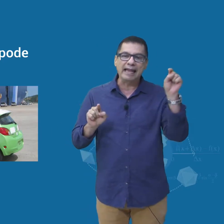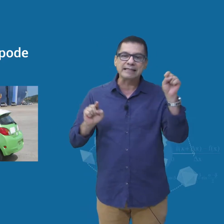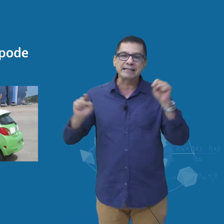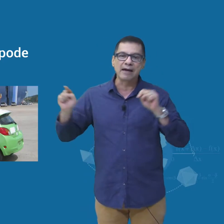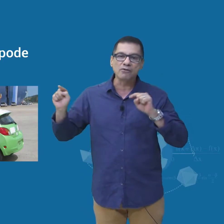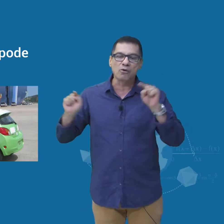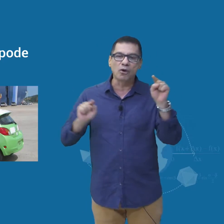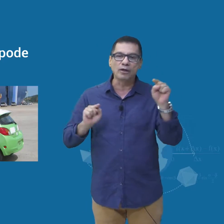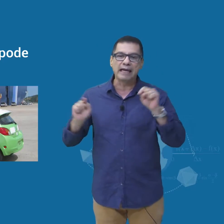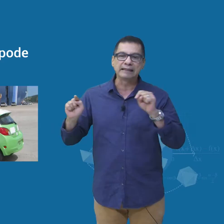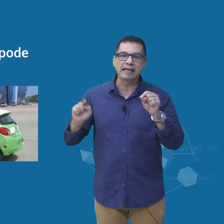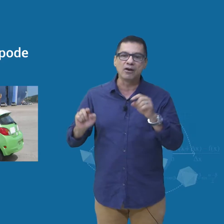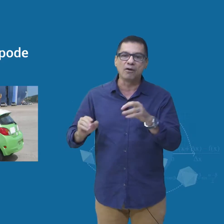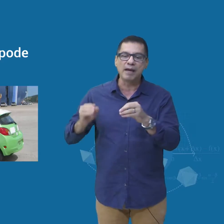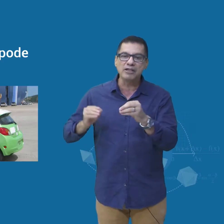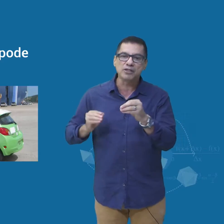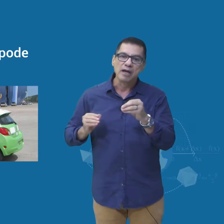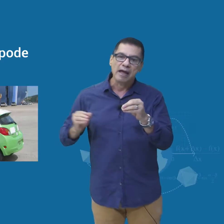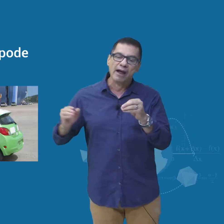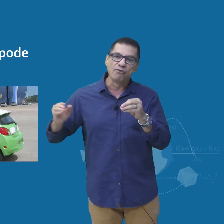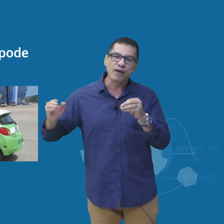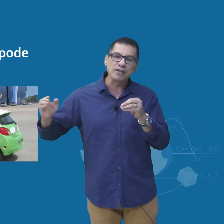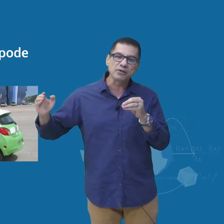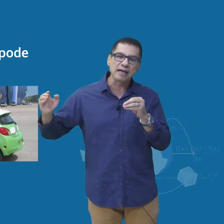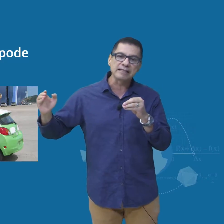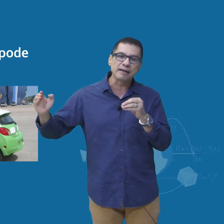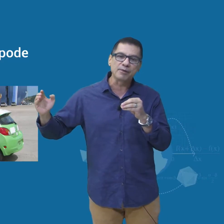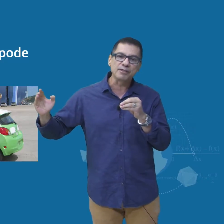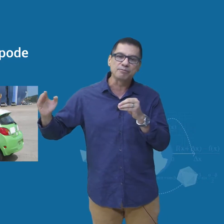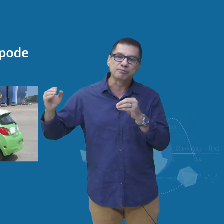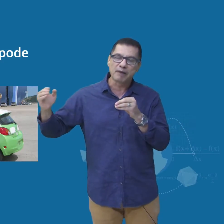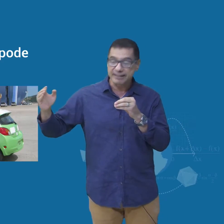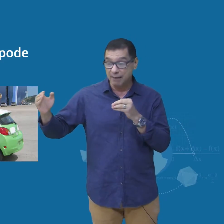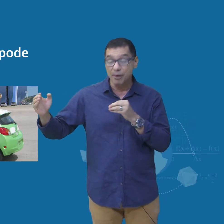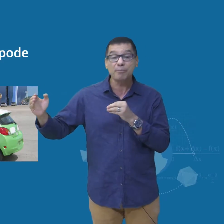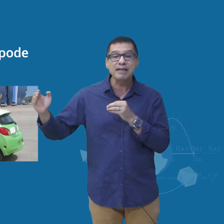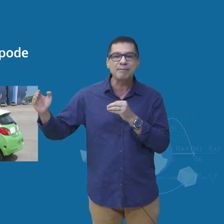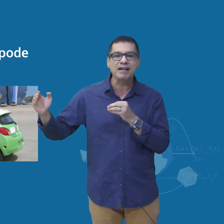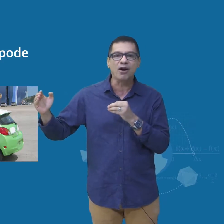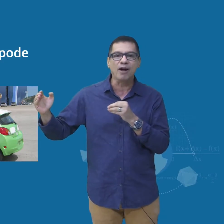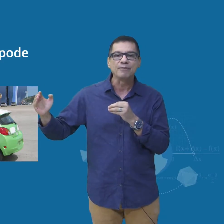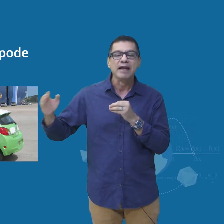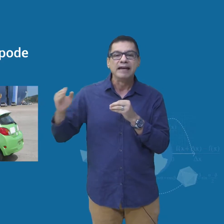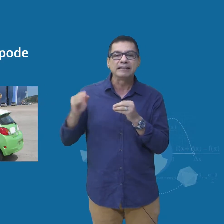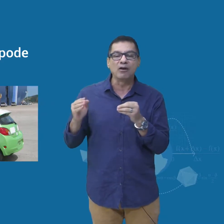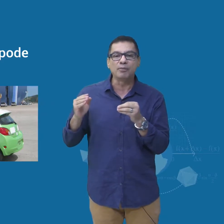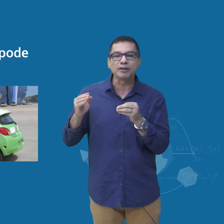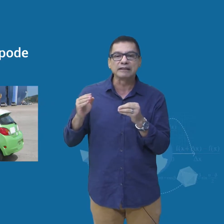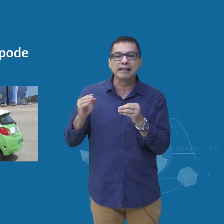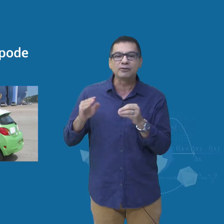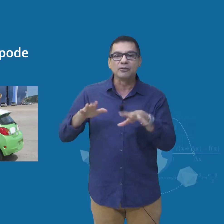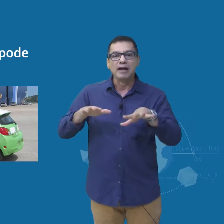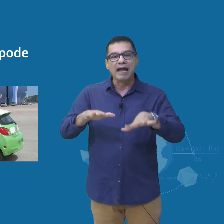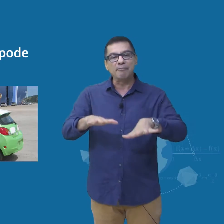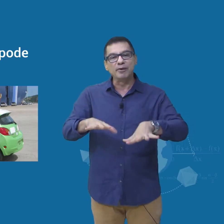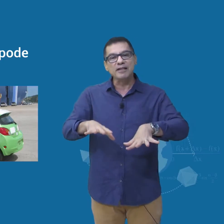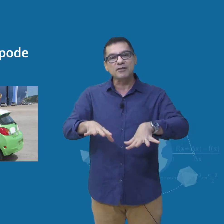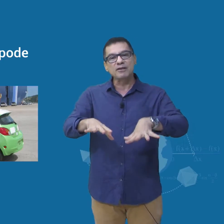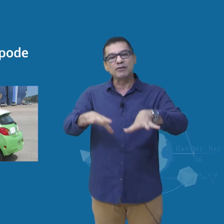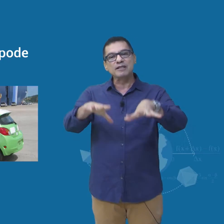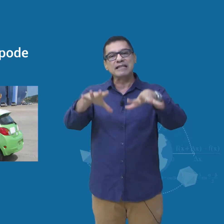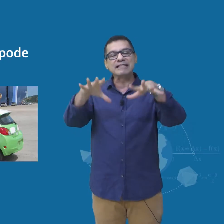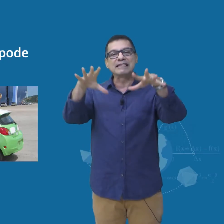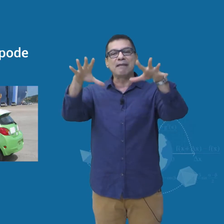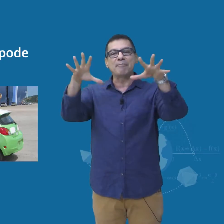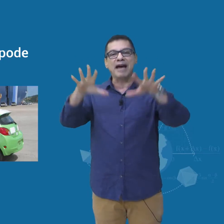naquela relação que eu coloquei anteriormente, eu vejo o que se apropria melhor. Então, portanto, é por isso